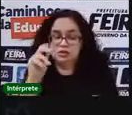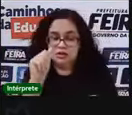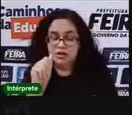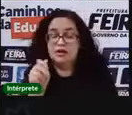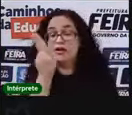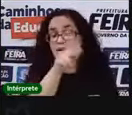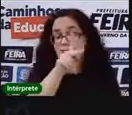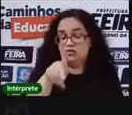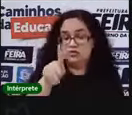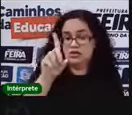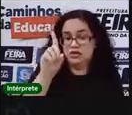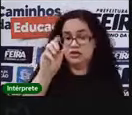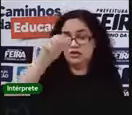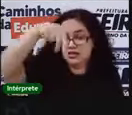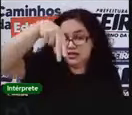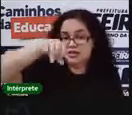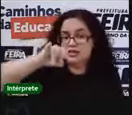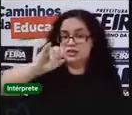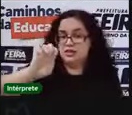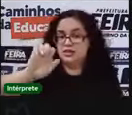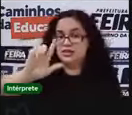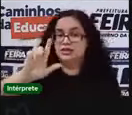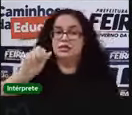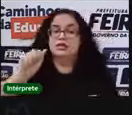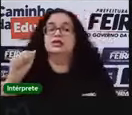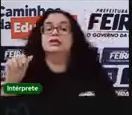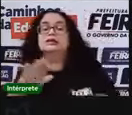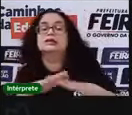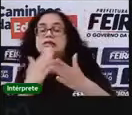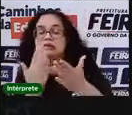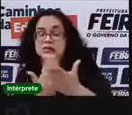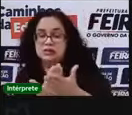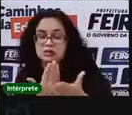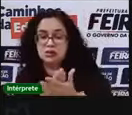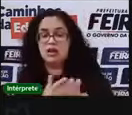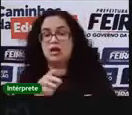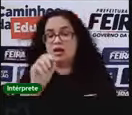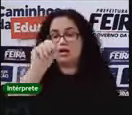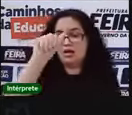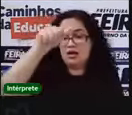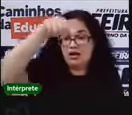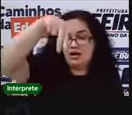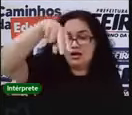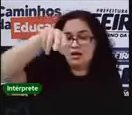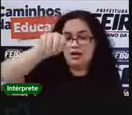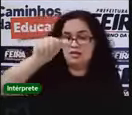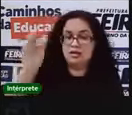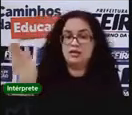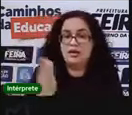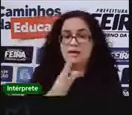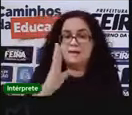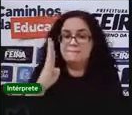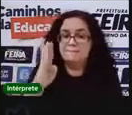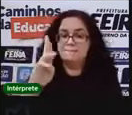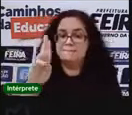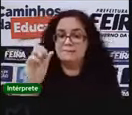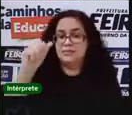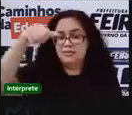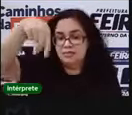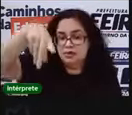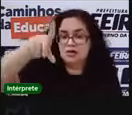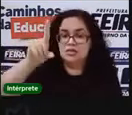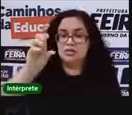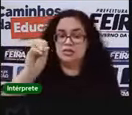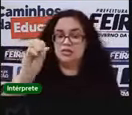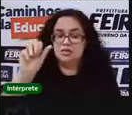do... Da escola Ana Brandoa, a professora Leti Cássia, enfim, para essas professoras maravilhosas, dedicadas da